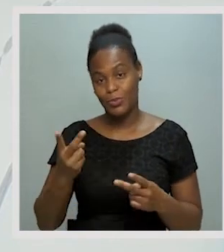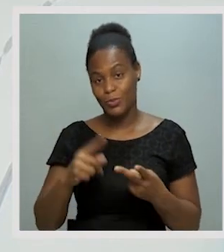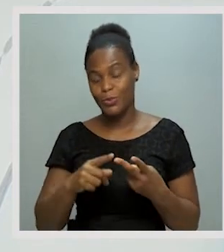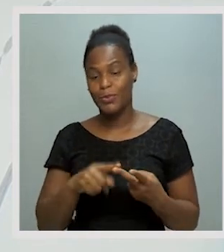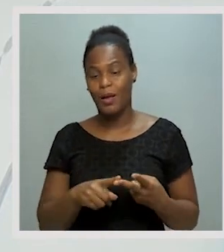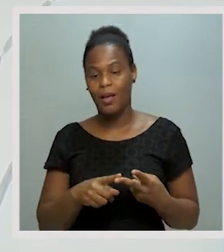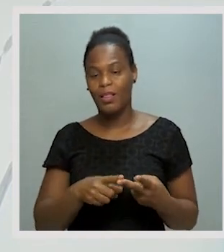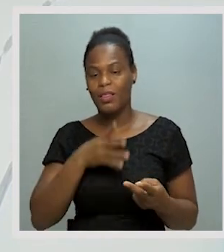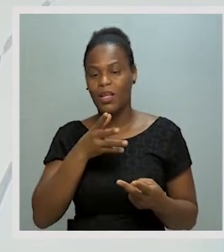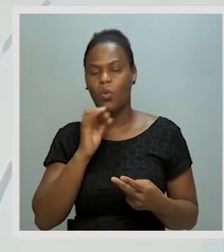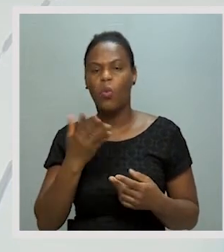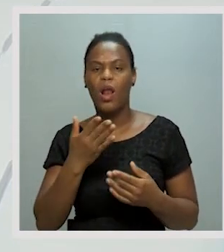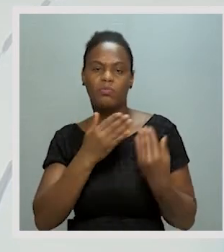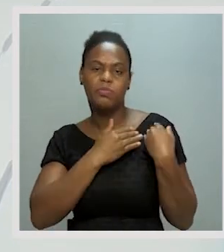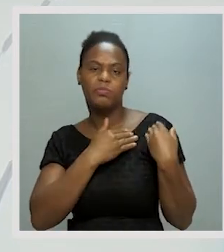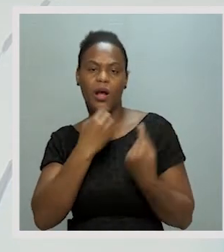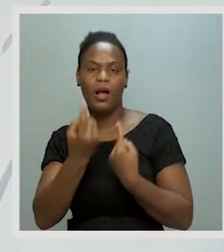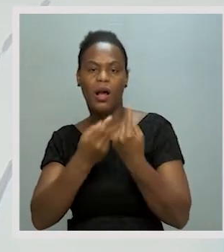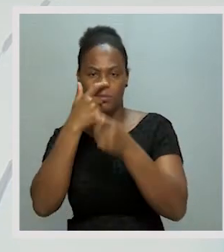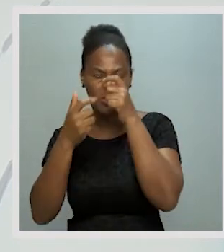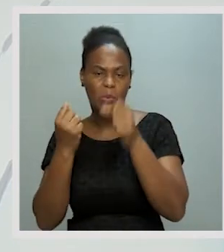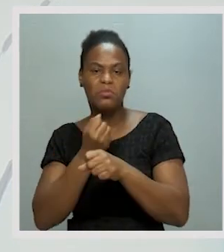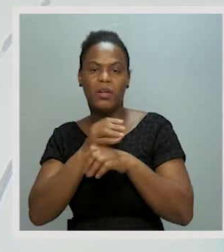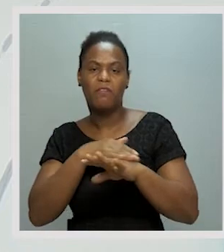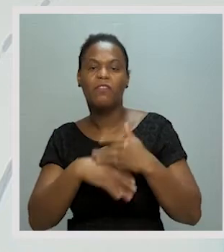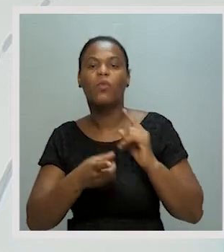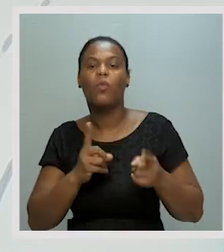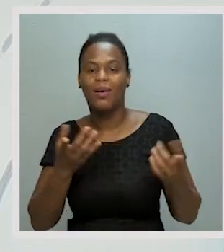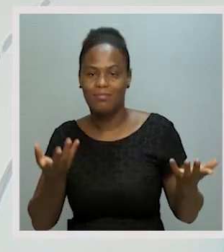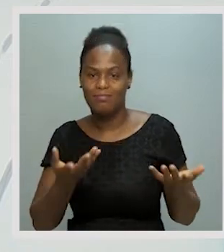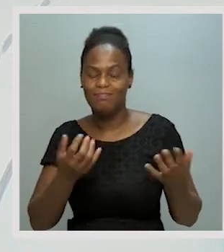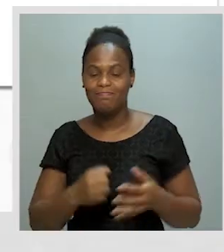A segunda, refere a função de cada um dos intervenientes.